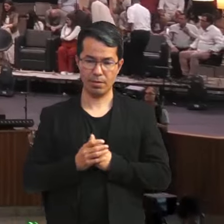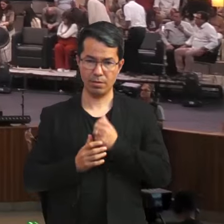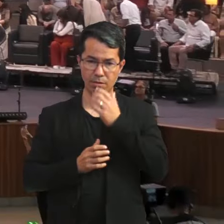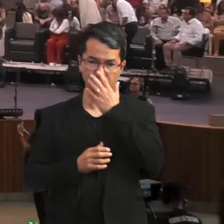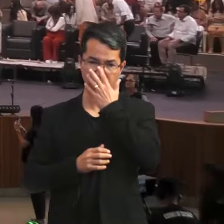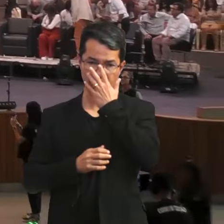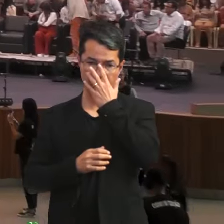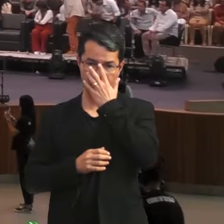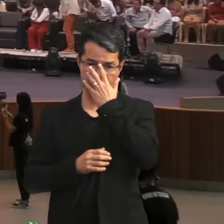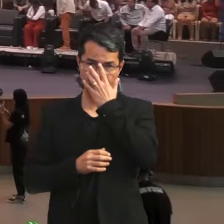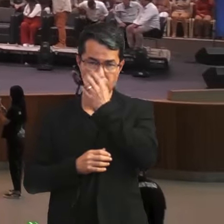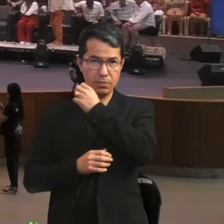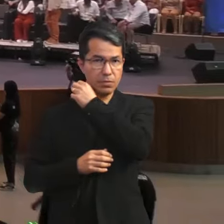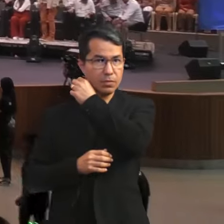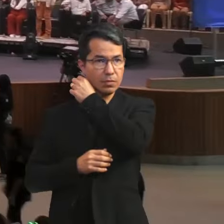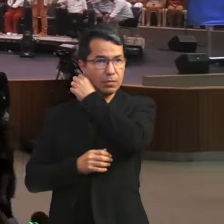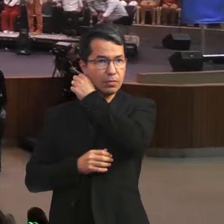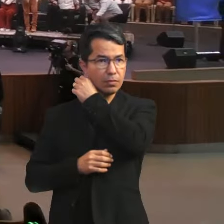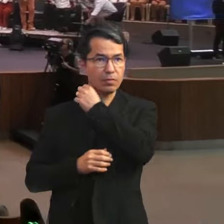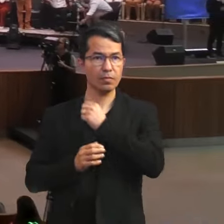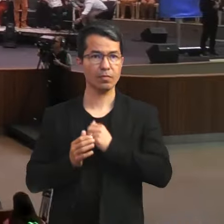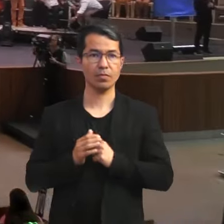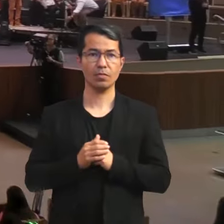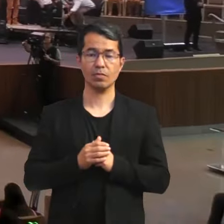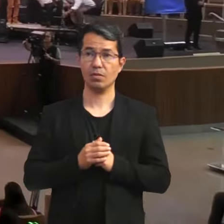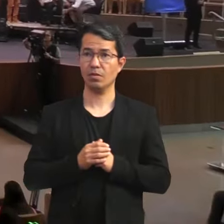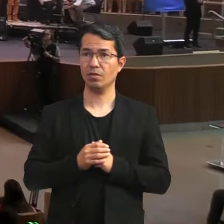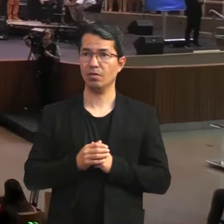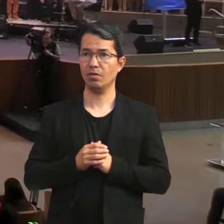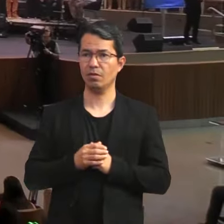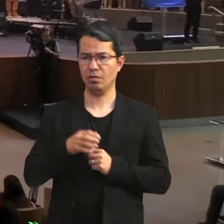guie você com os olhos